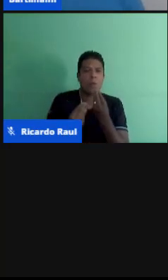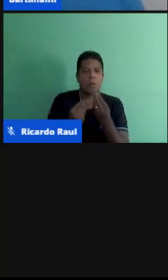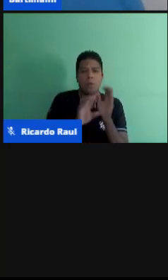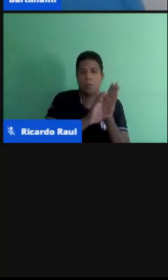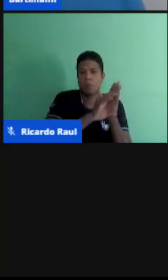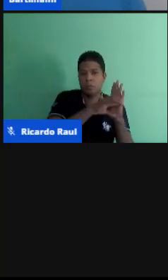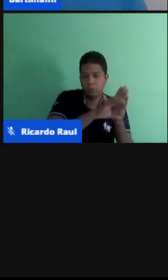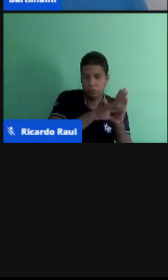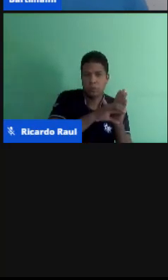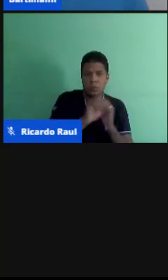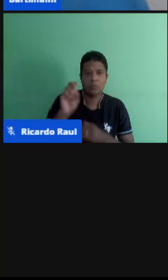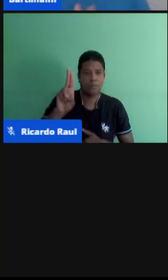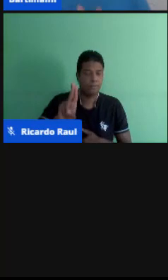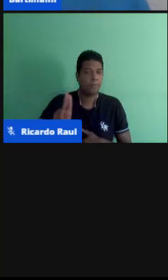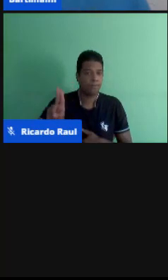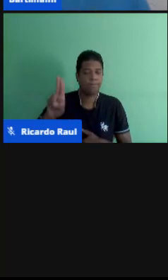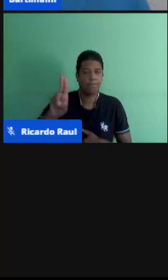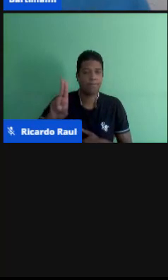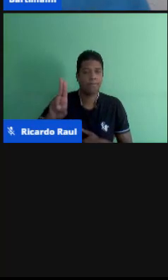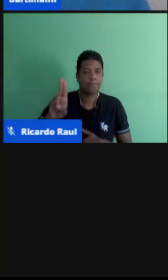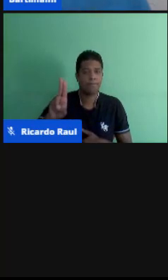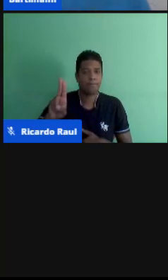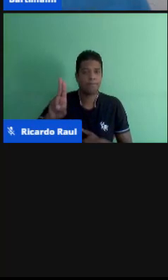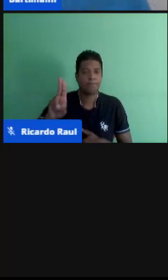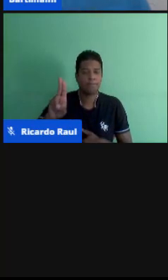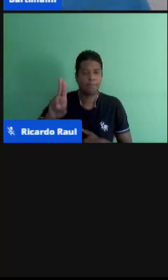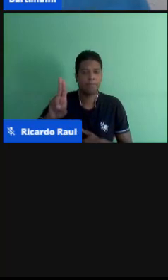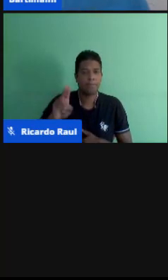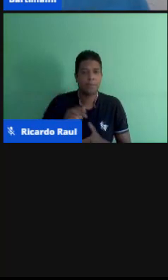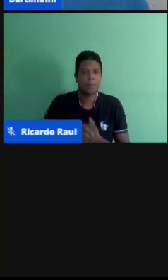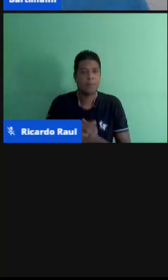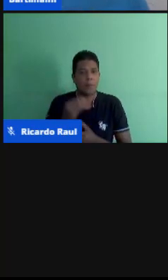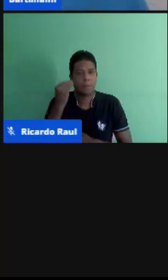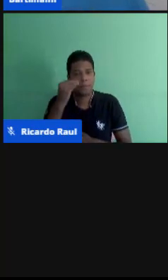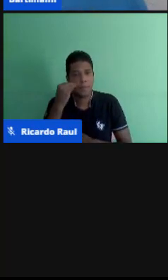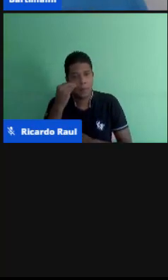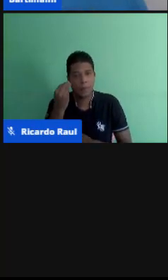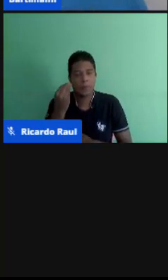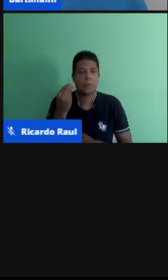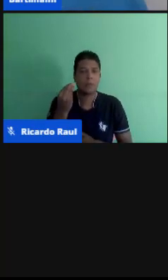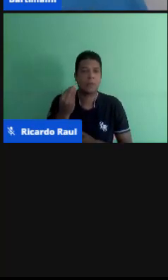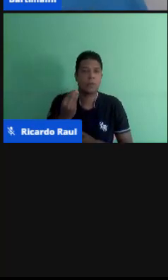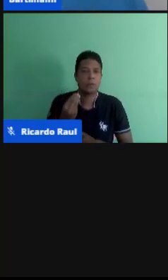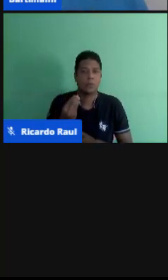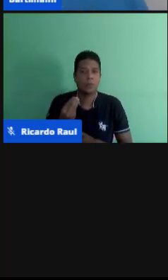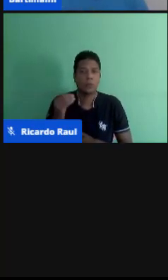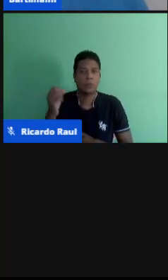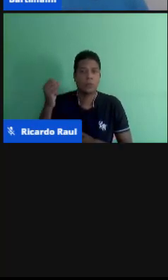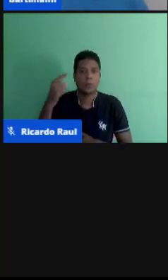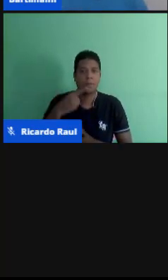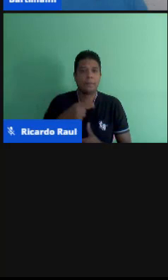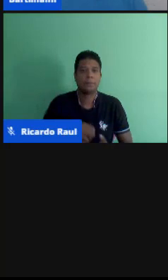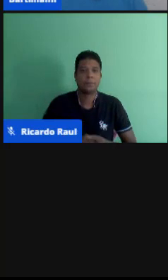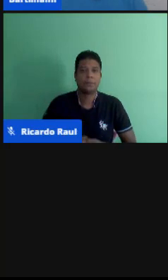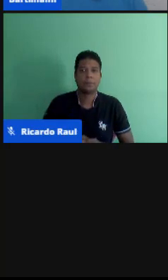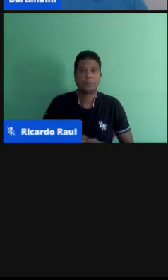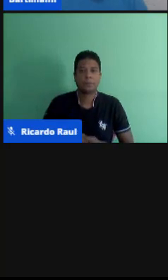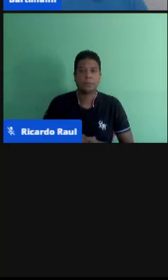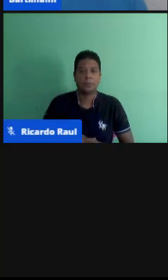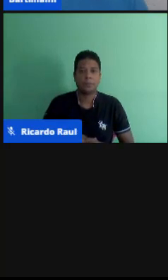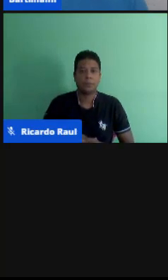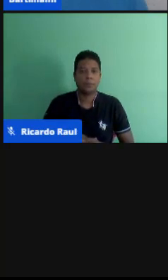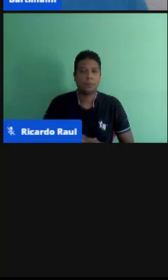de paisagem é utilizado para a análise de uso e cobertura do solo. Por isso, a apresentação do projeto